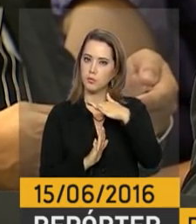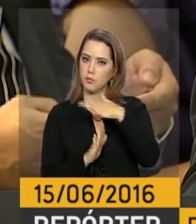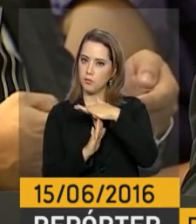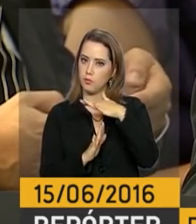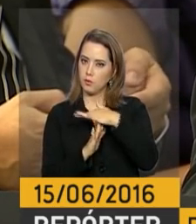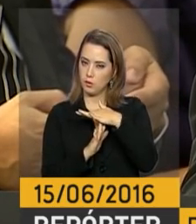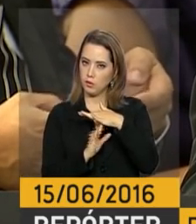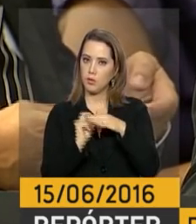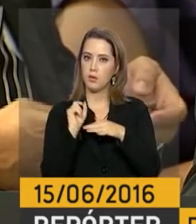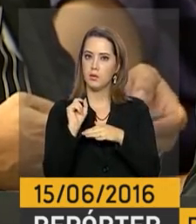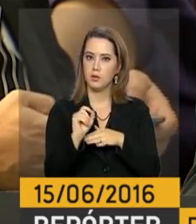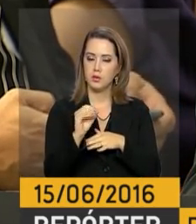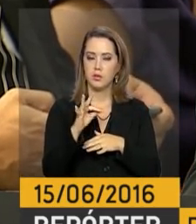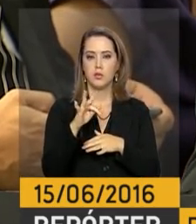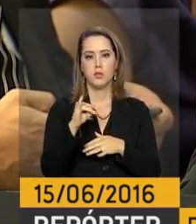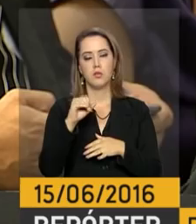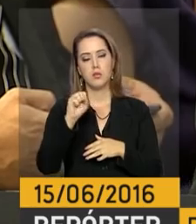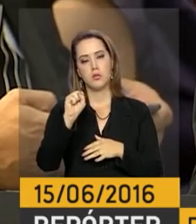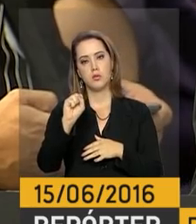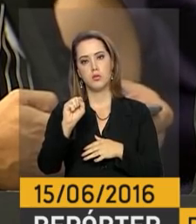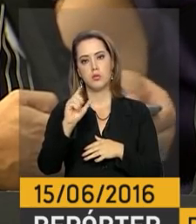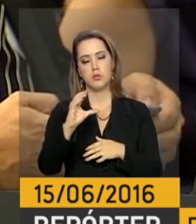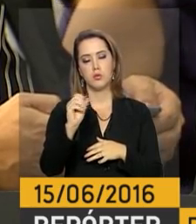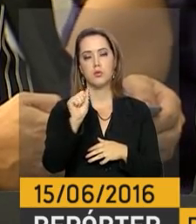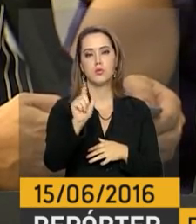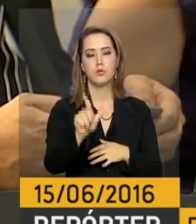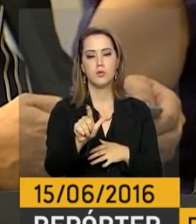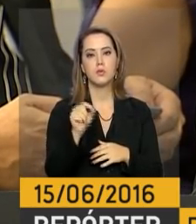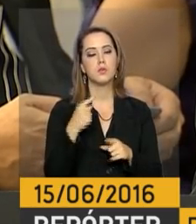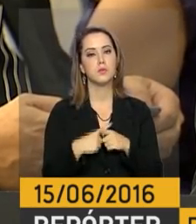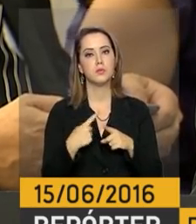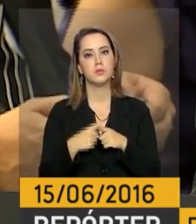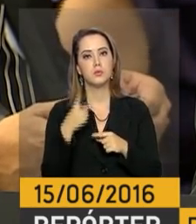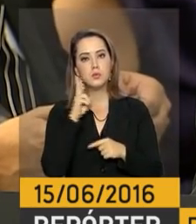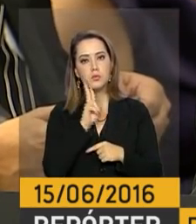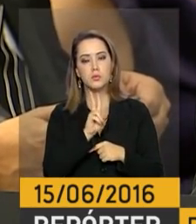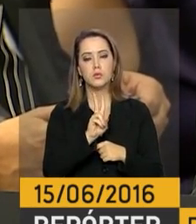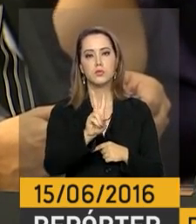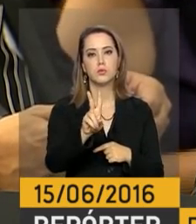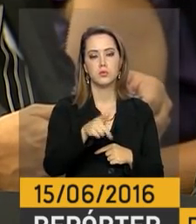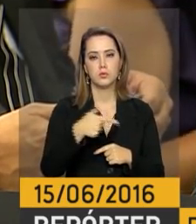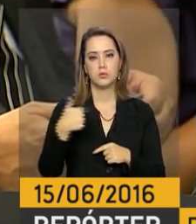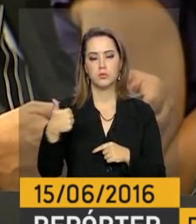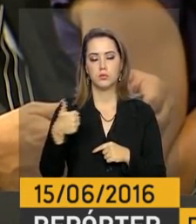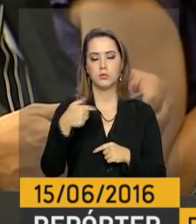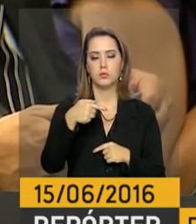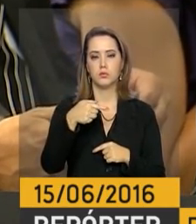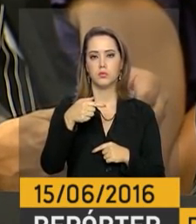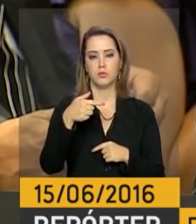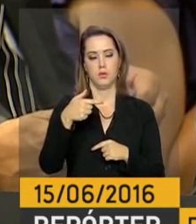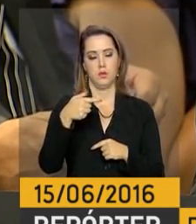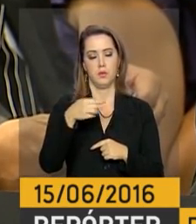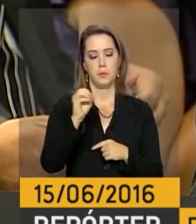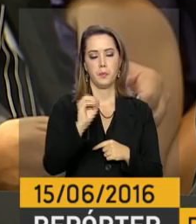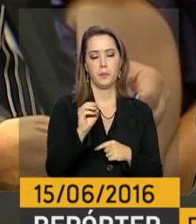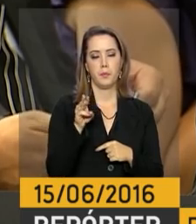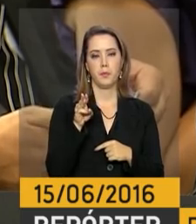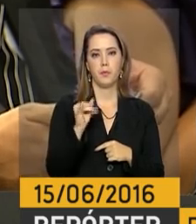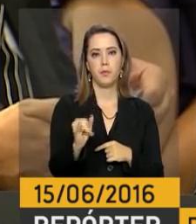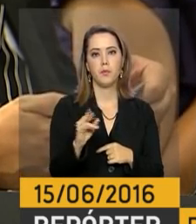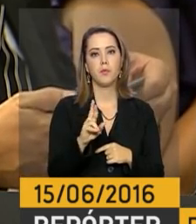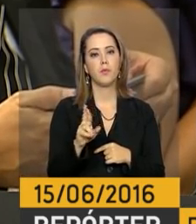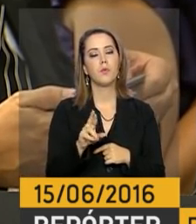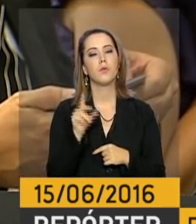alguma coisa de medida de curto prazo, porque quando a gente olha pra meta desse ano, é 170.5 5 bilhões. O governo vai